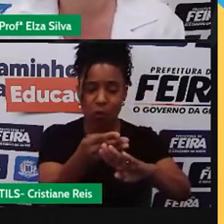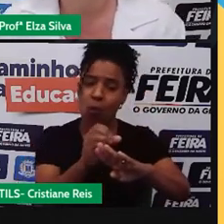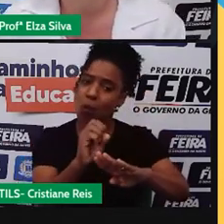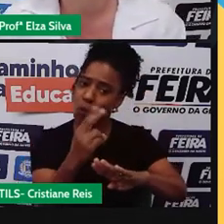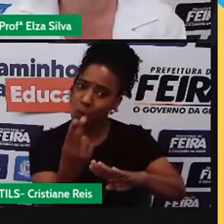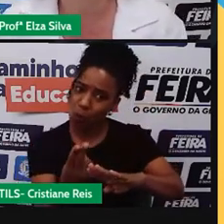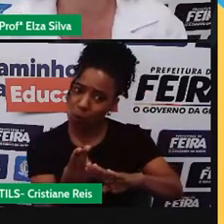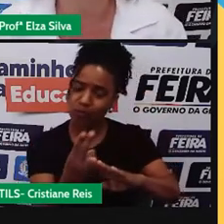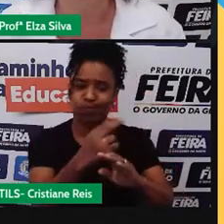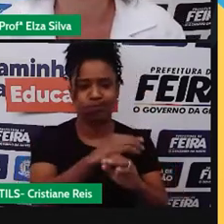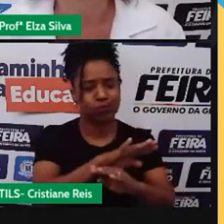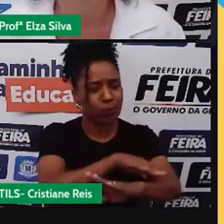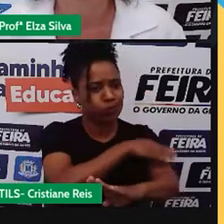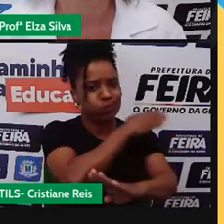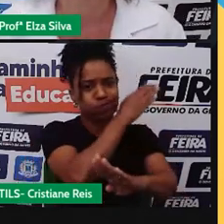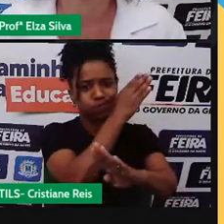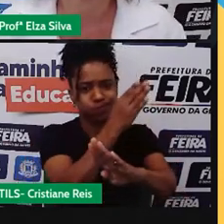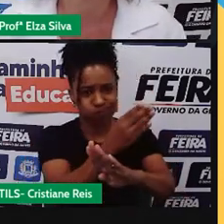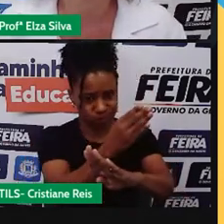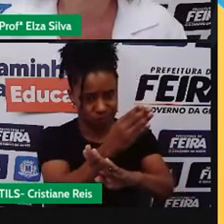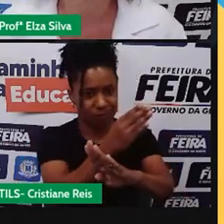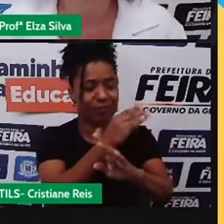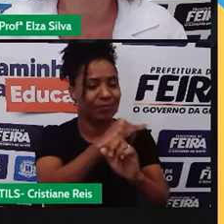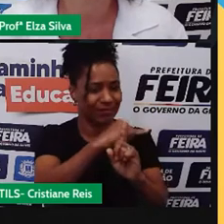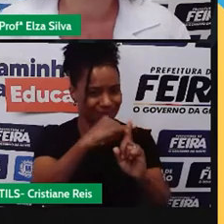apenas meio turno, ok?